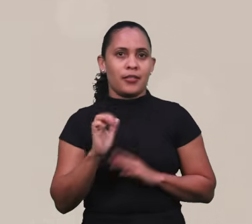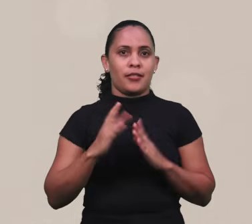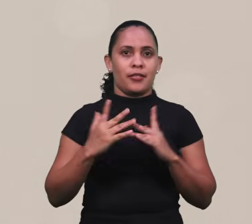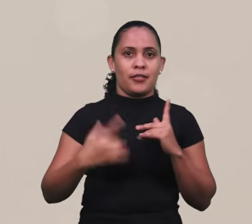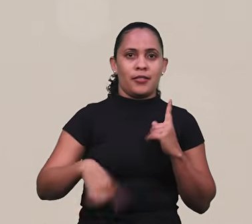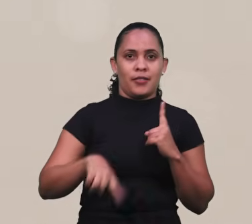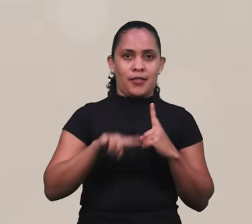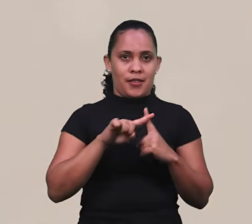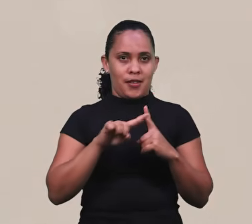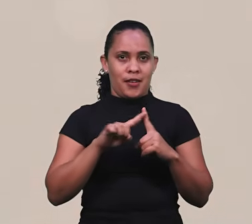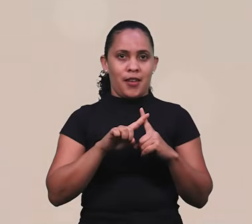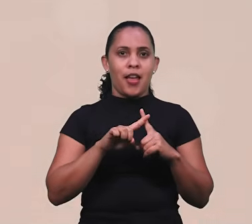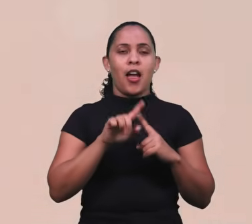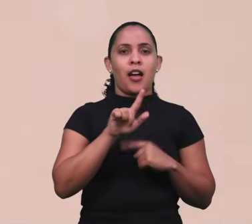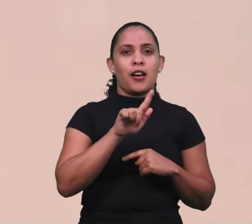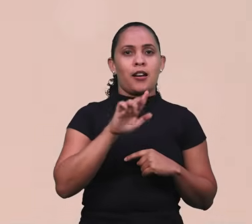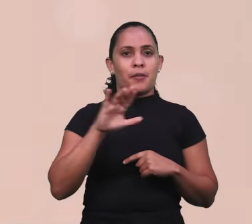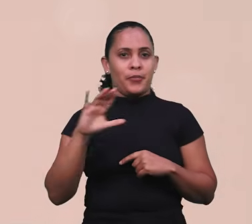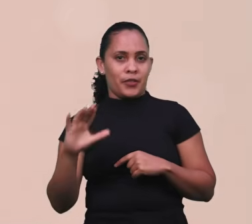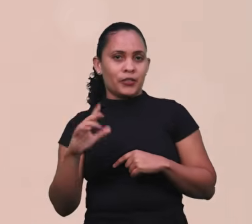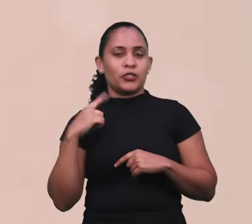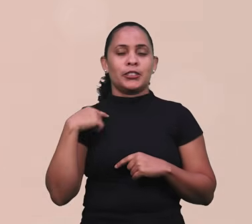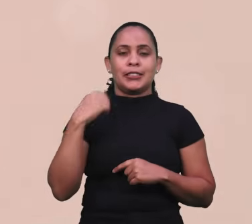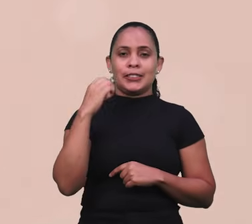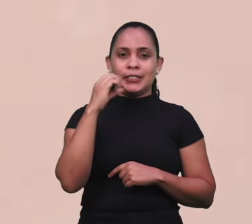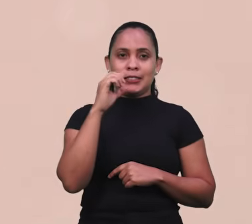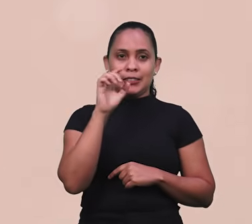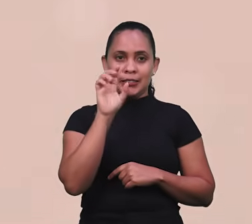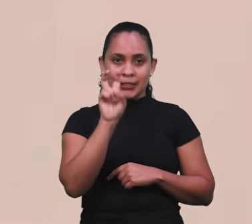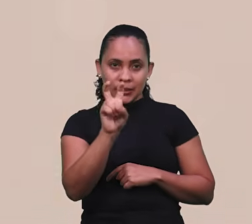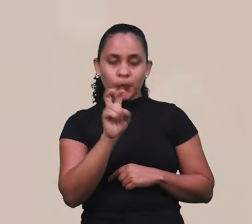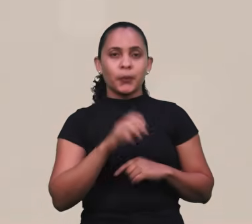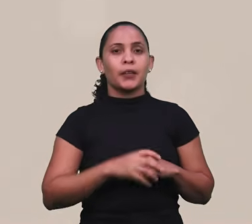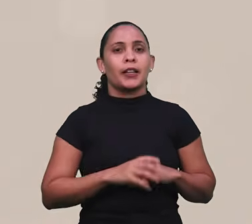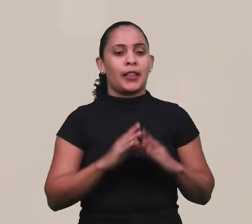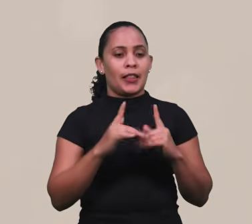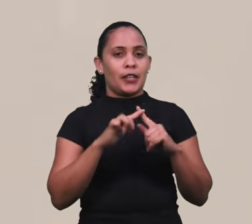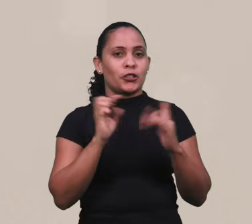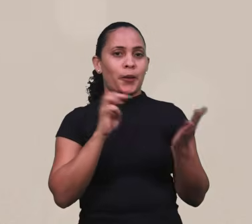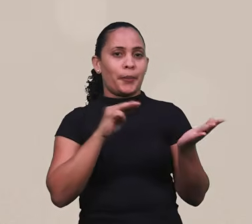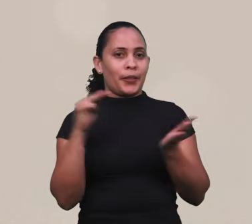da igreja de Campo Grande 5, Igreja Cristã Maranata.